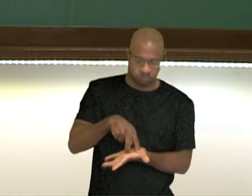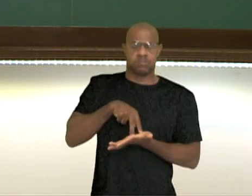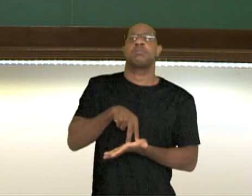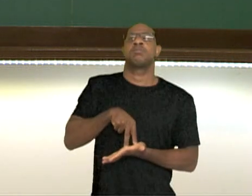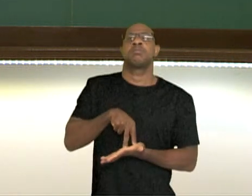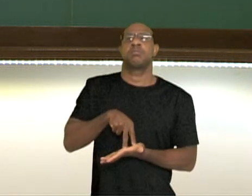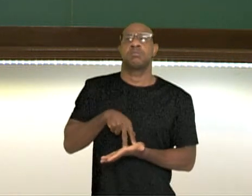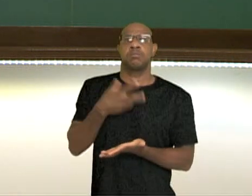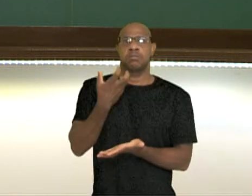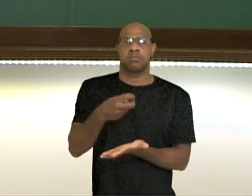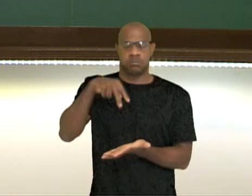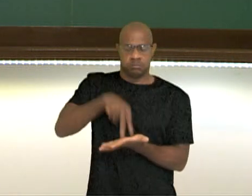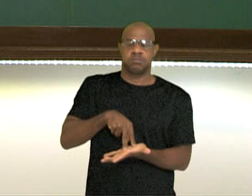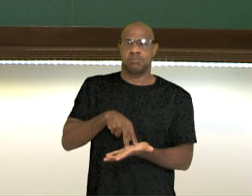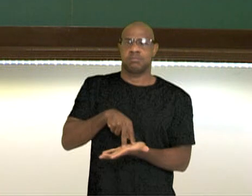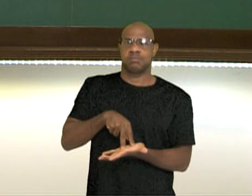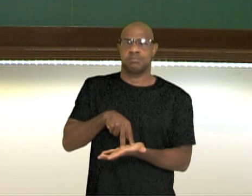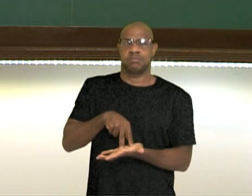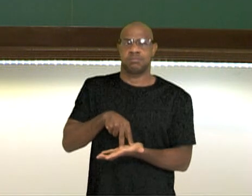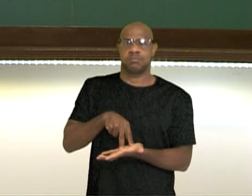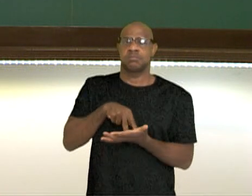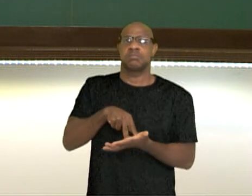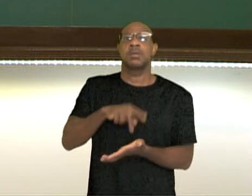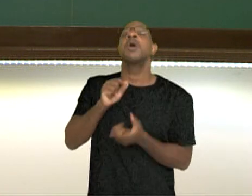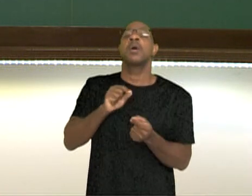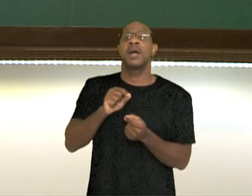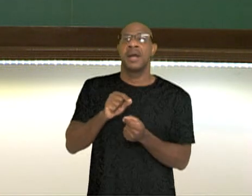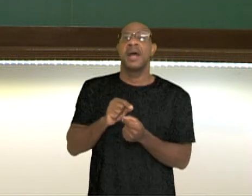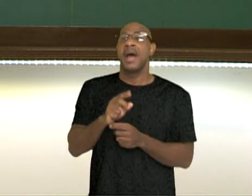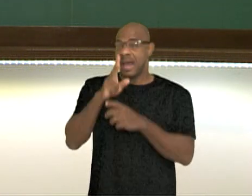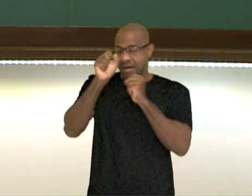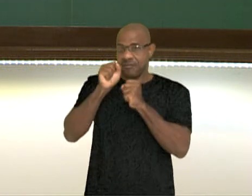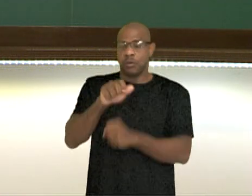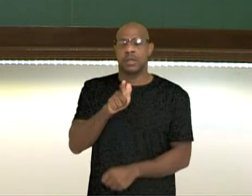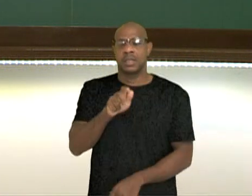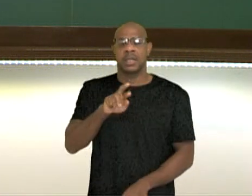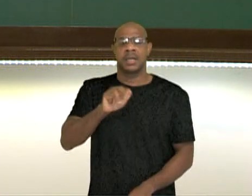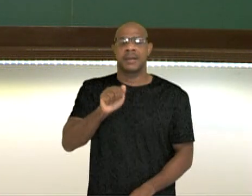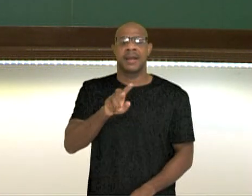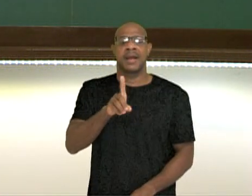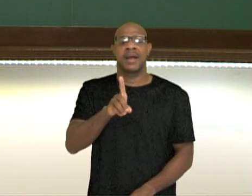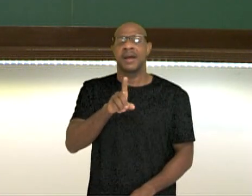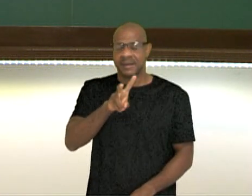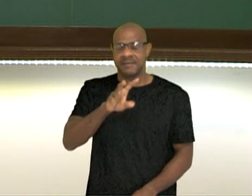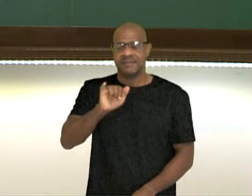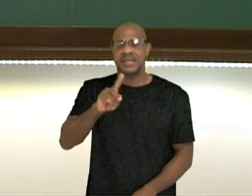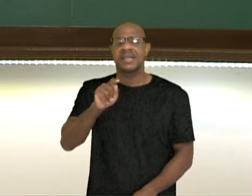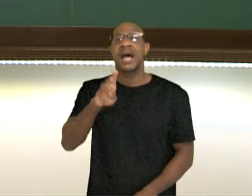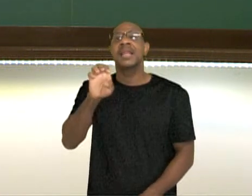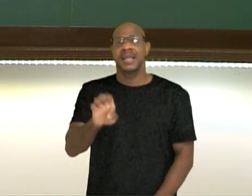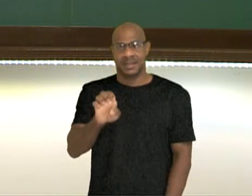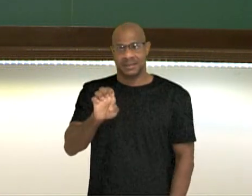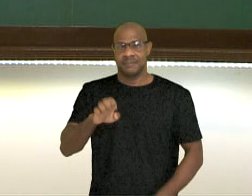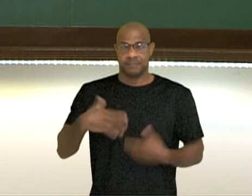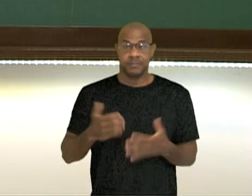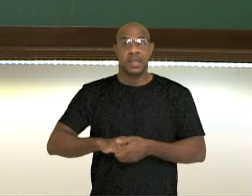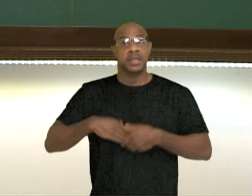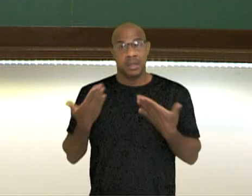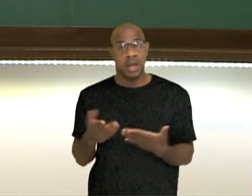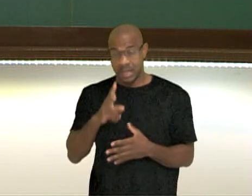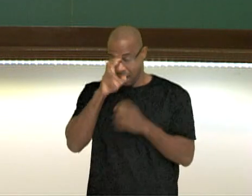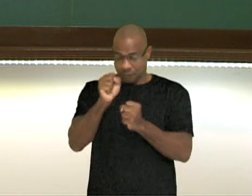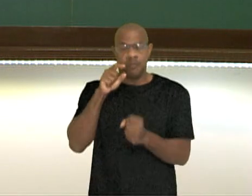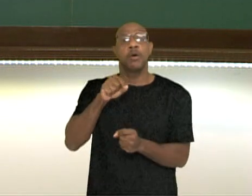né? Voltamos para o chão. O que nos prende no chão é a força da gravidade, tá? E aonde essa força